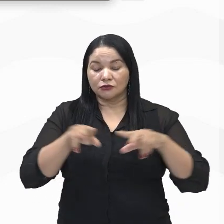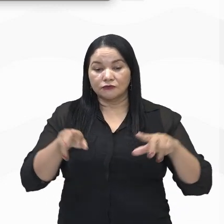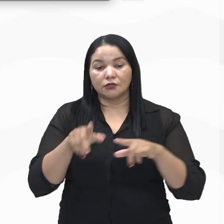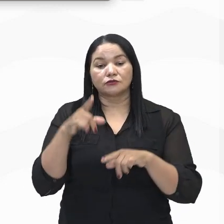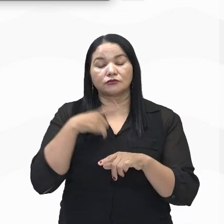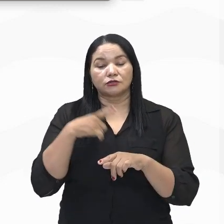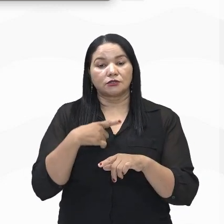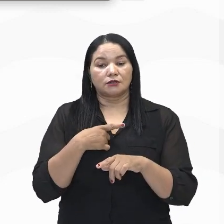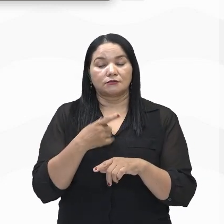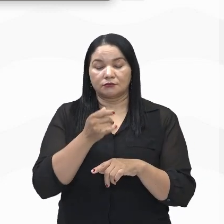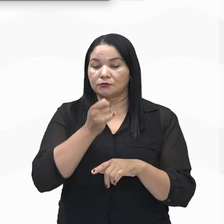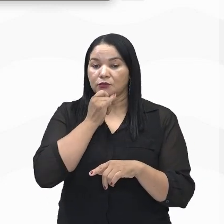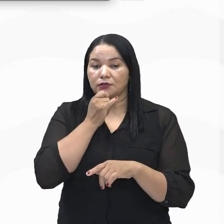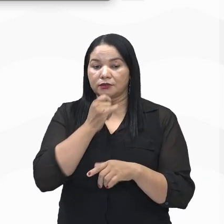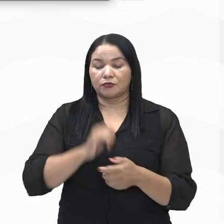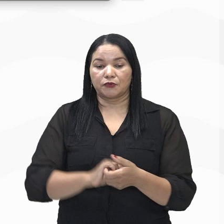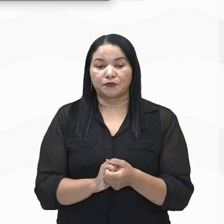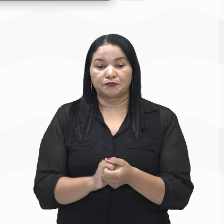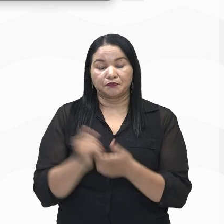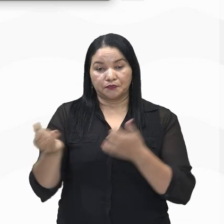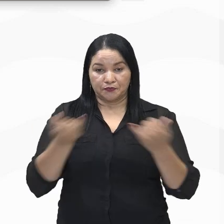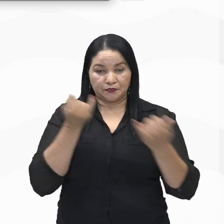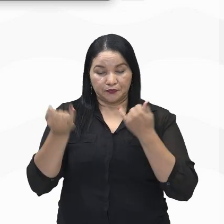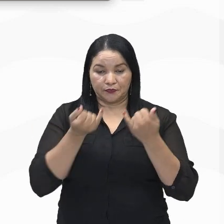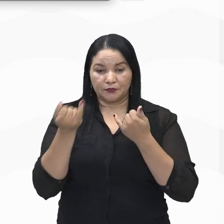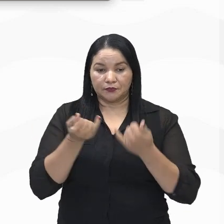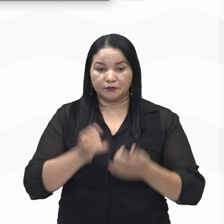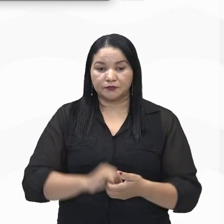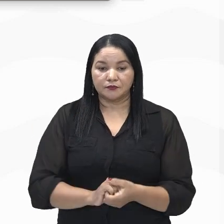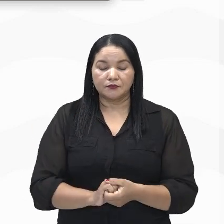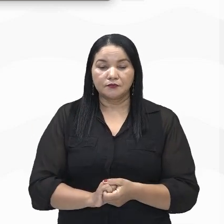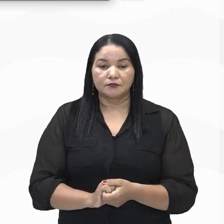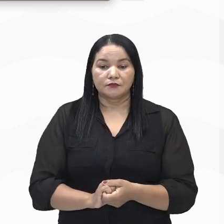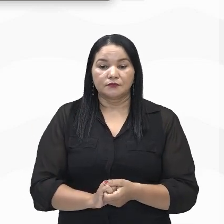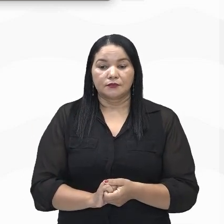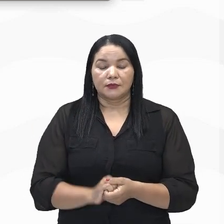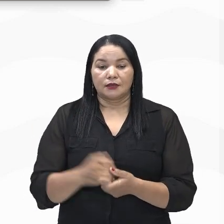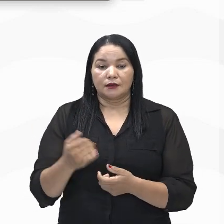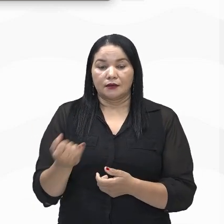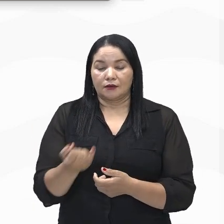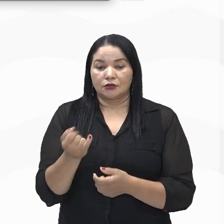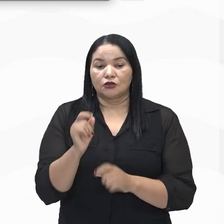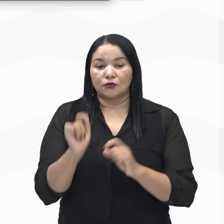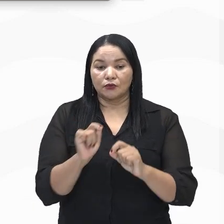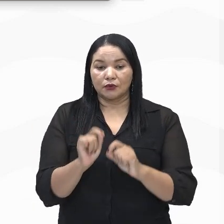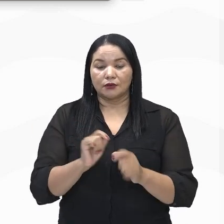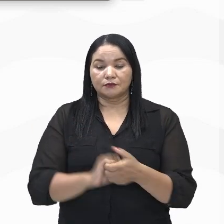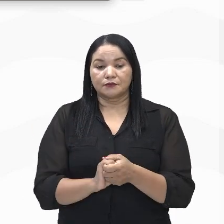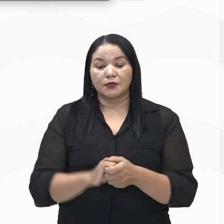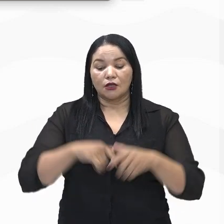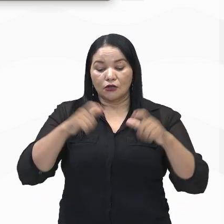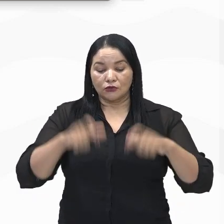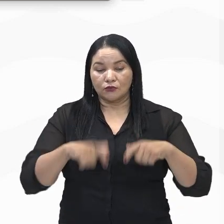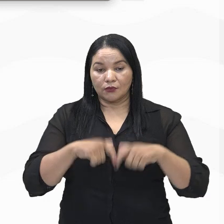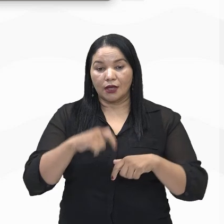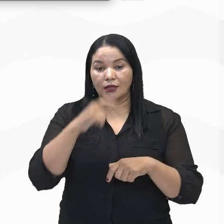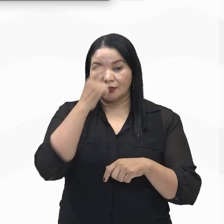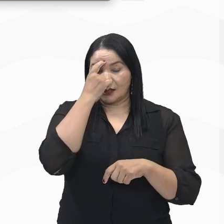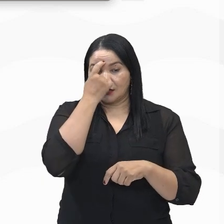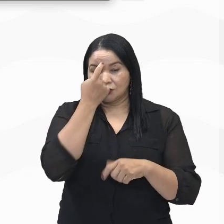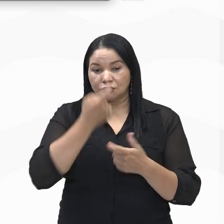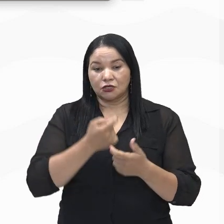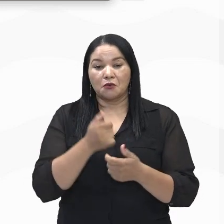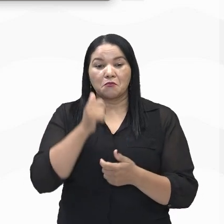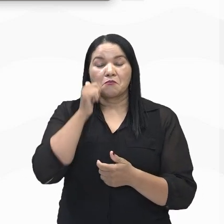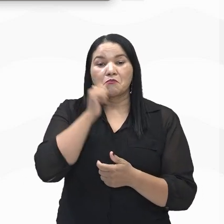dar uma informação importante para vocês, que lá na Índia, por exemplo, milhares de